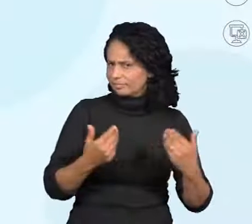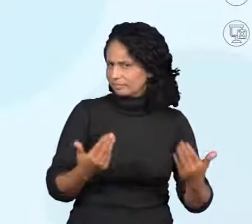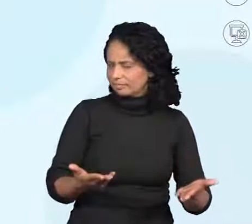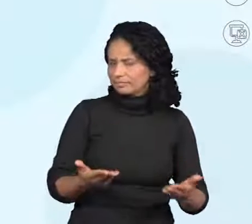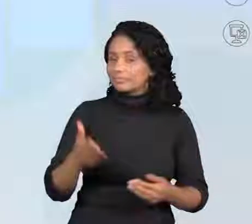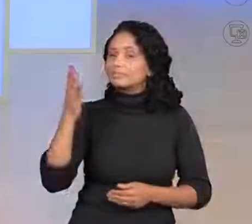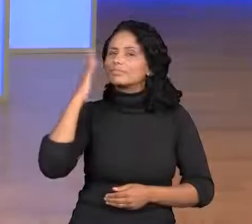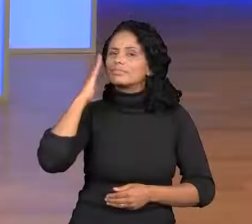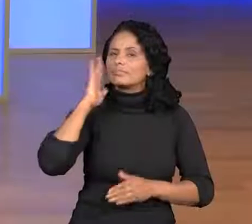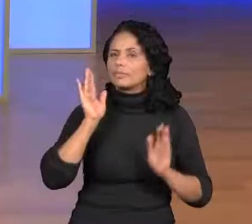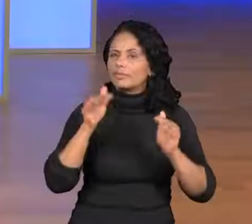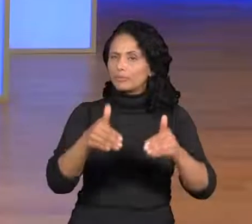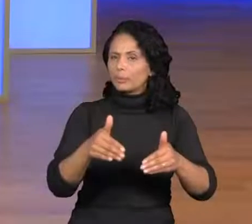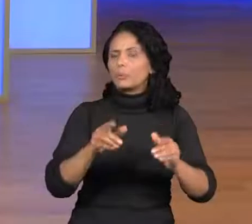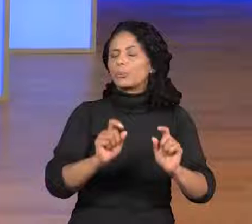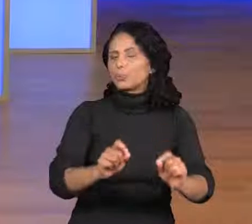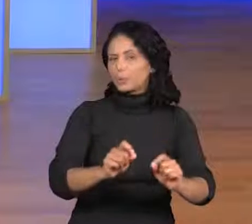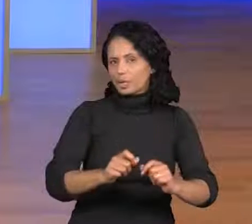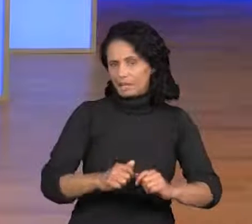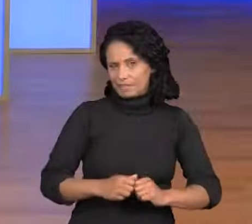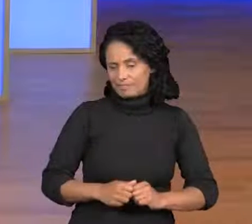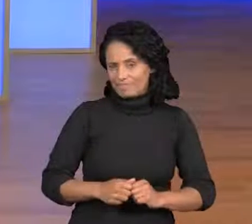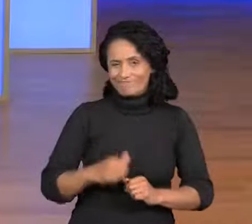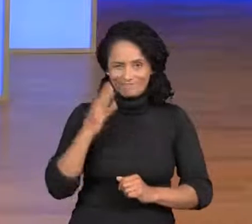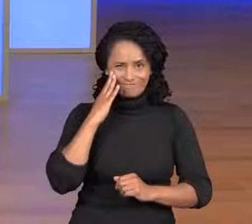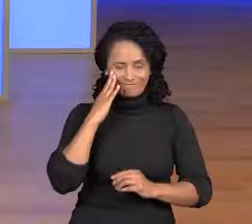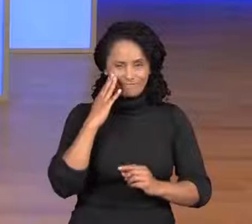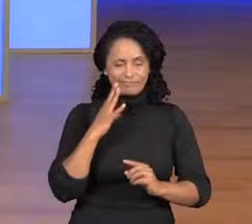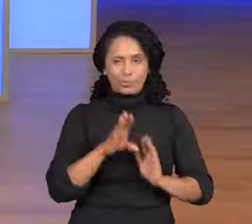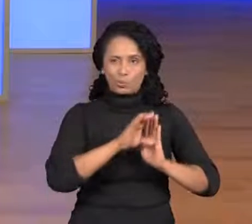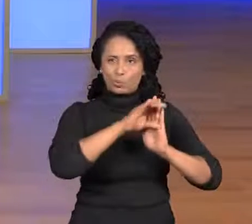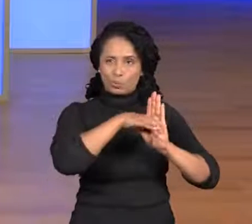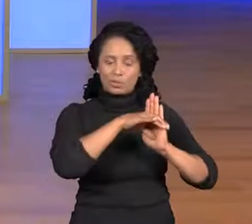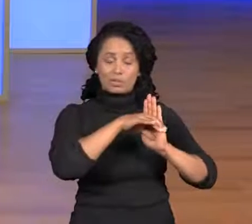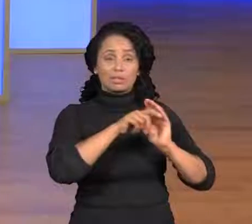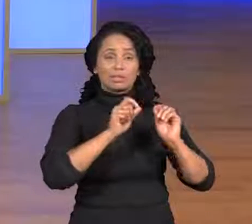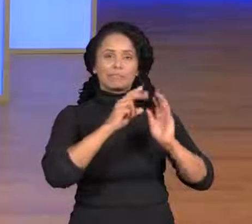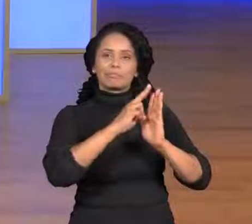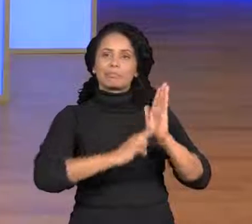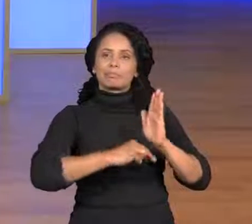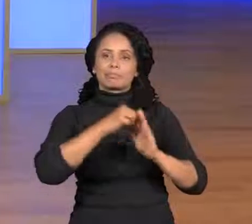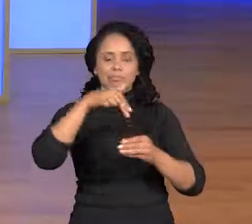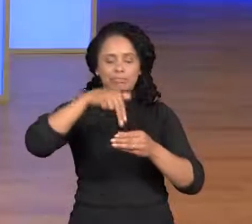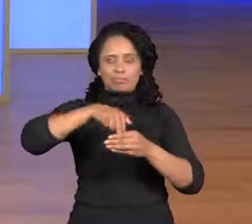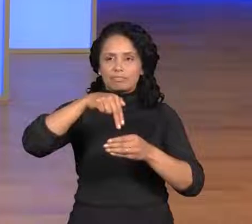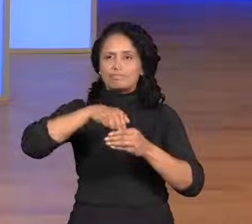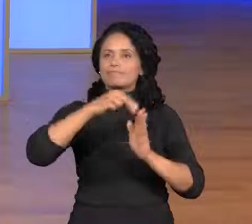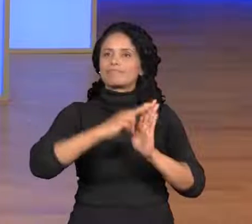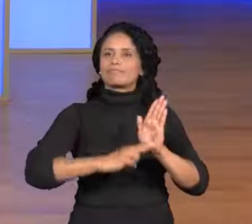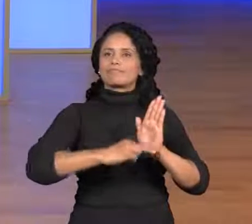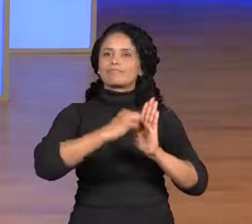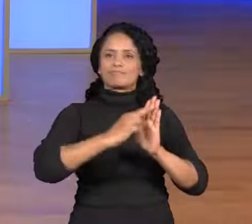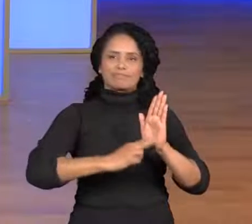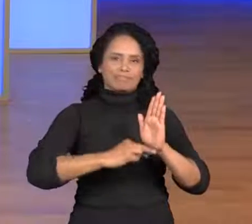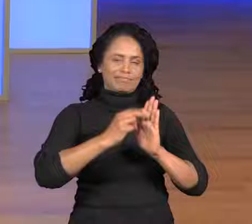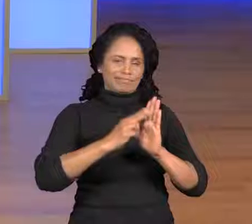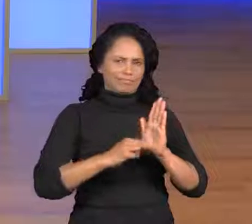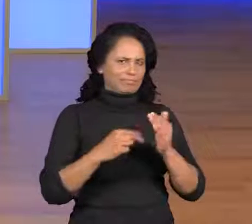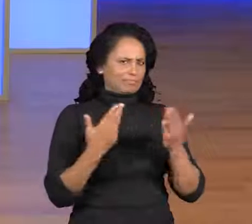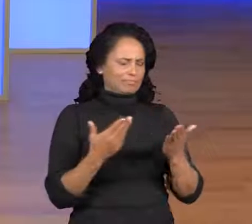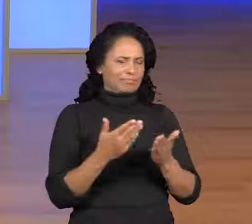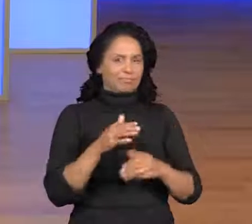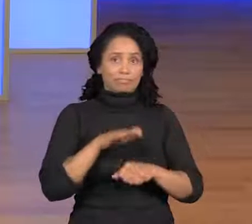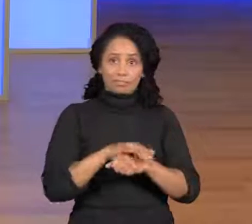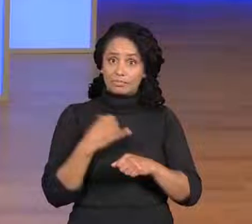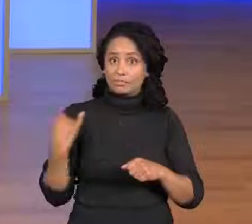o foco dele, desse conceito, é a pintura. Então, a gente não vai dar tanta importância assim pro desenho. Seria